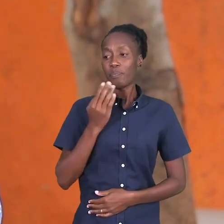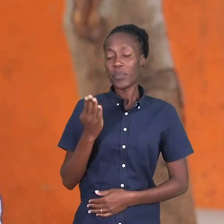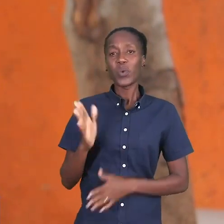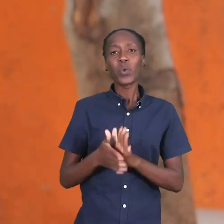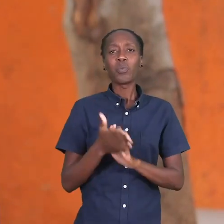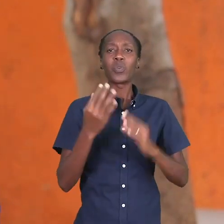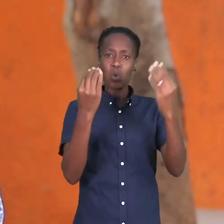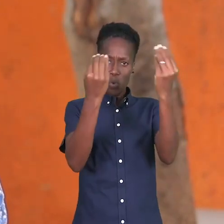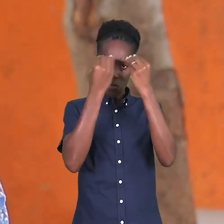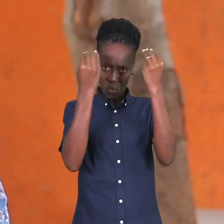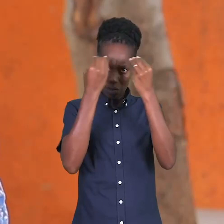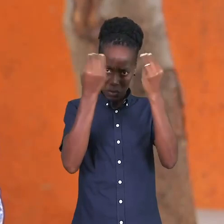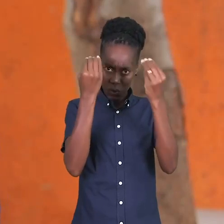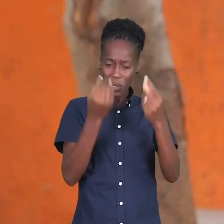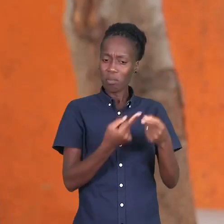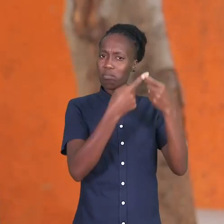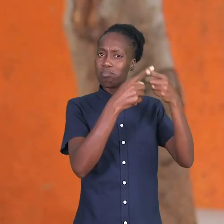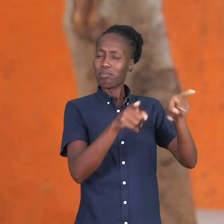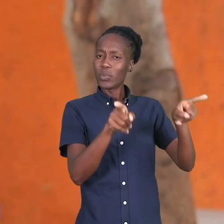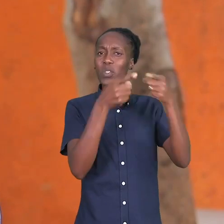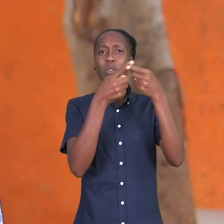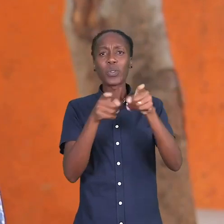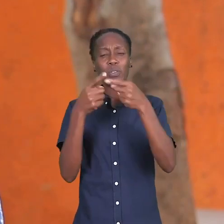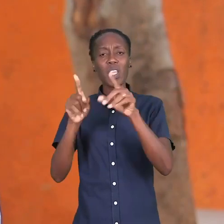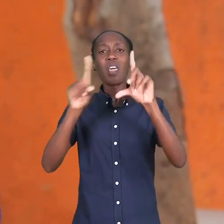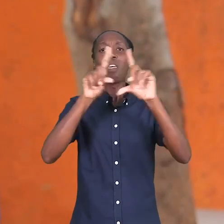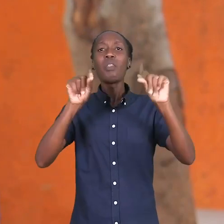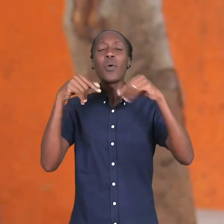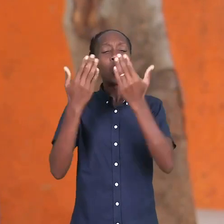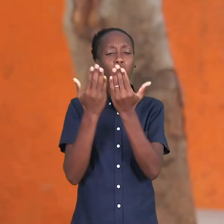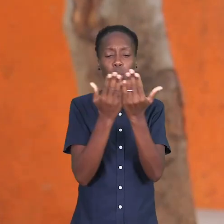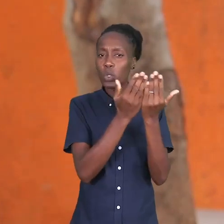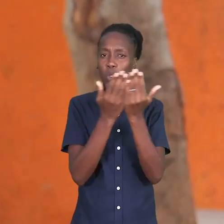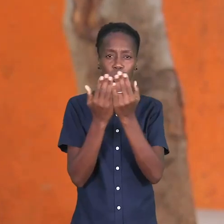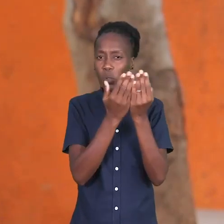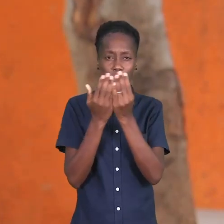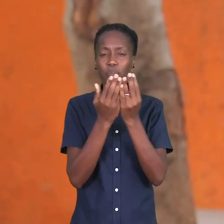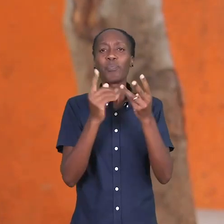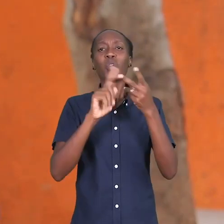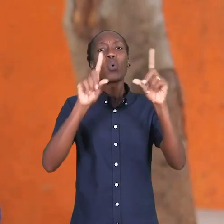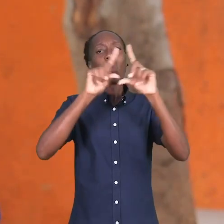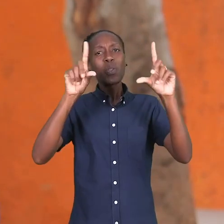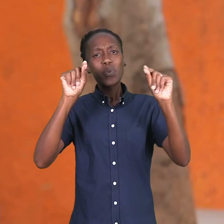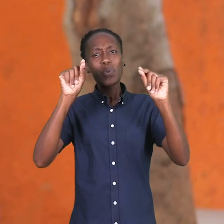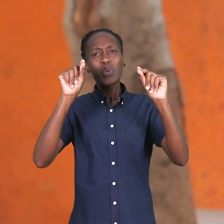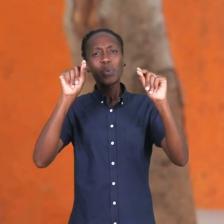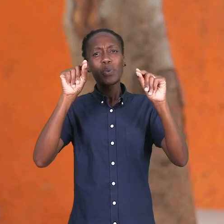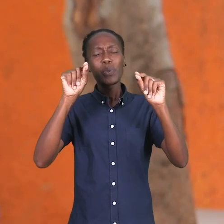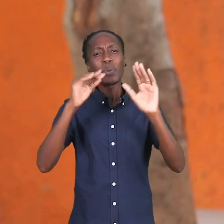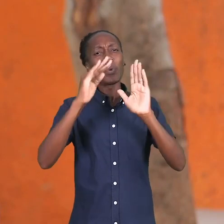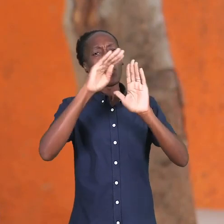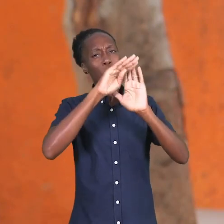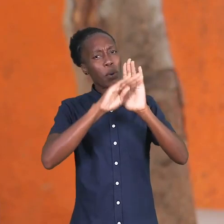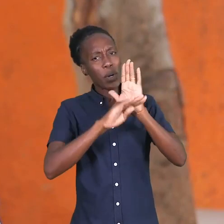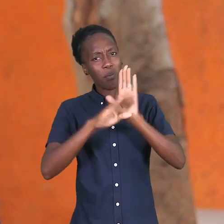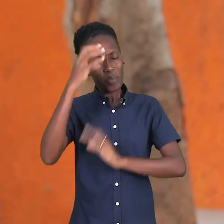recurso, e começamos a ter formações, nos ensinaram várias coisas sobre escolaridade, agenda pública, não